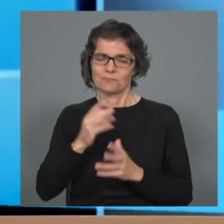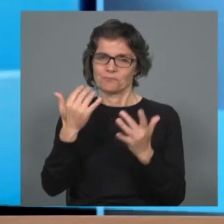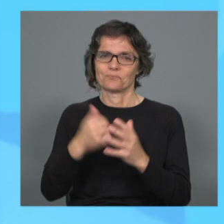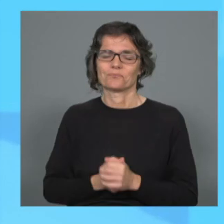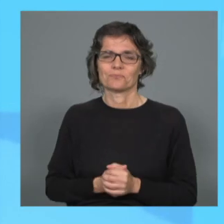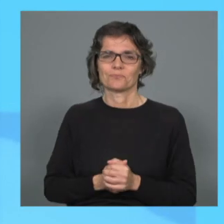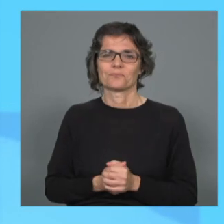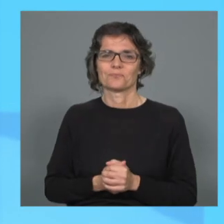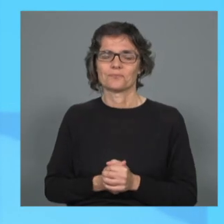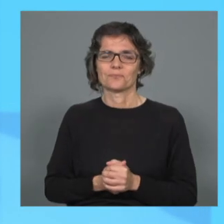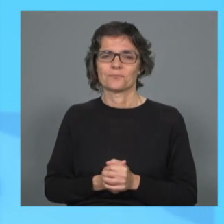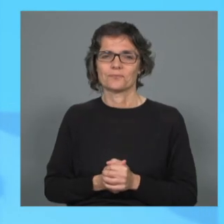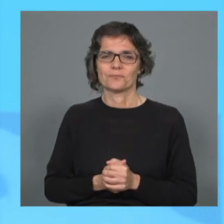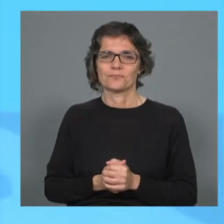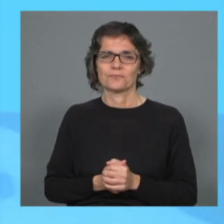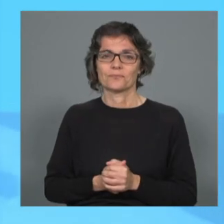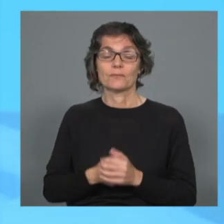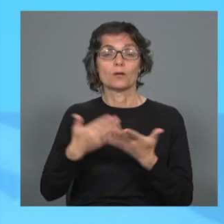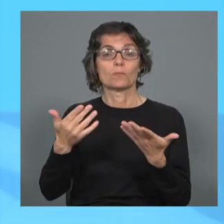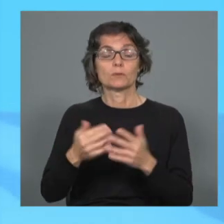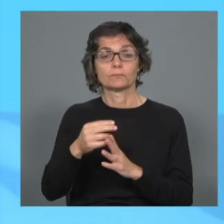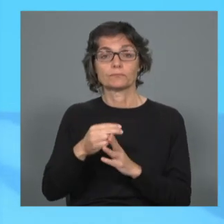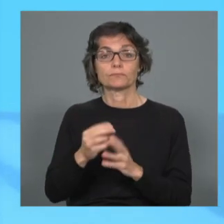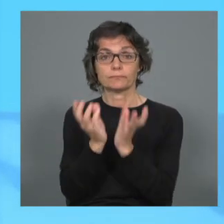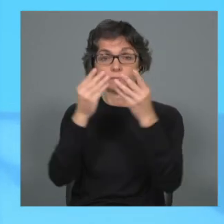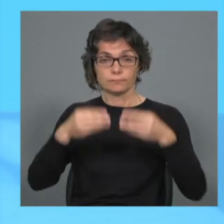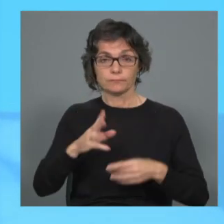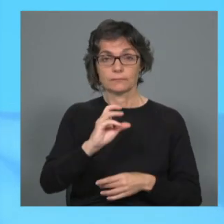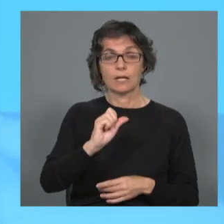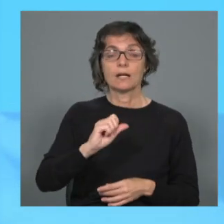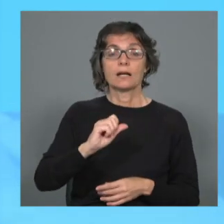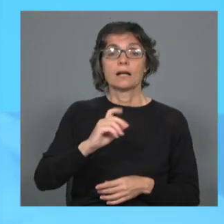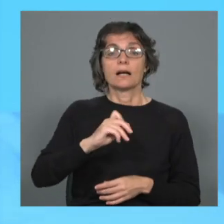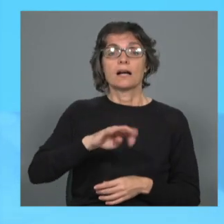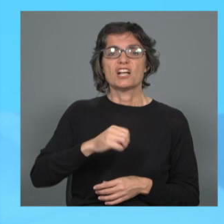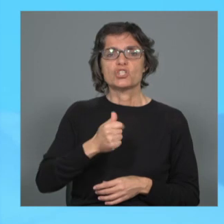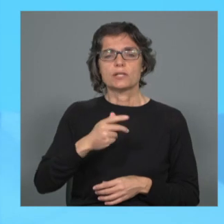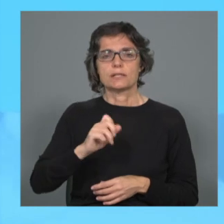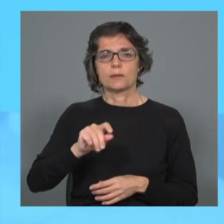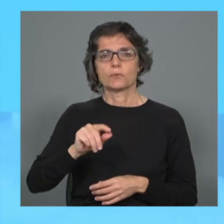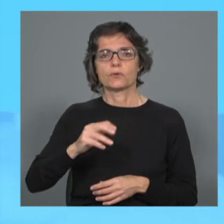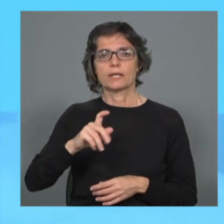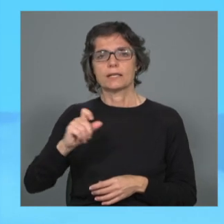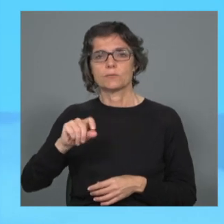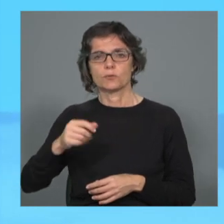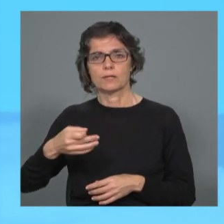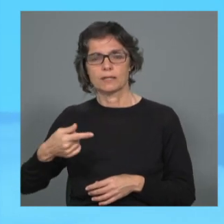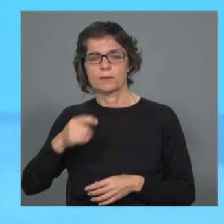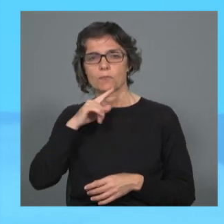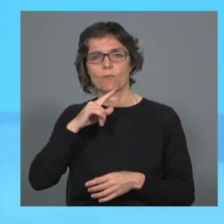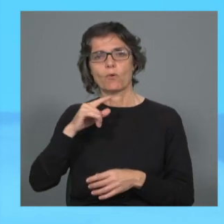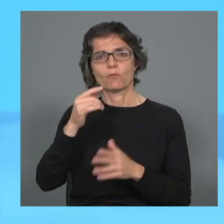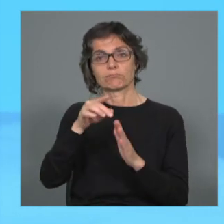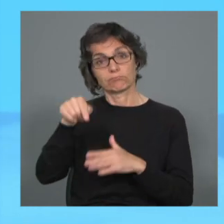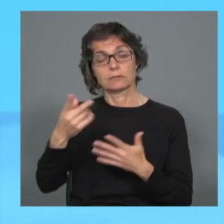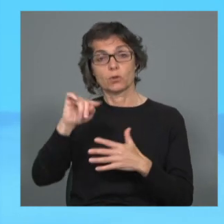Obrigado. Siga o nosso portal em agência.eclesia.pt, onde pode rever estes e todos os programas que